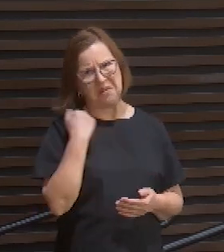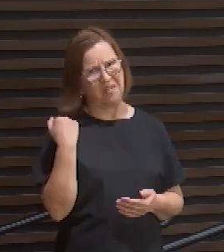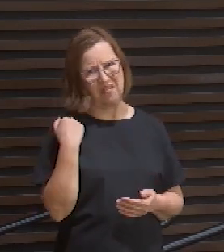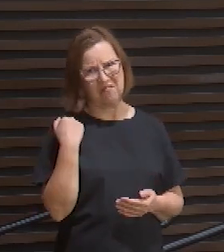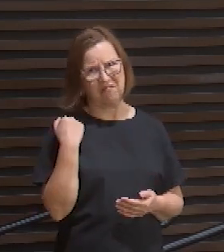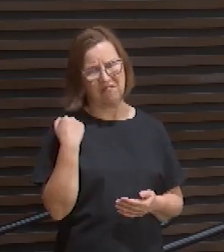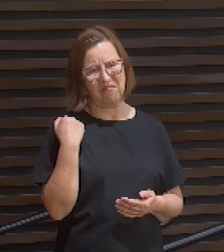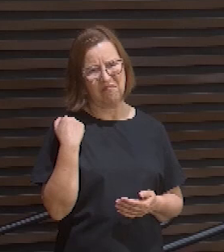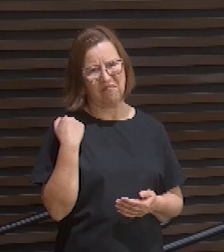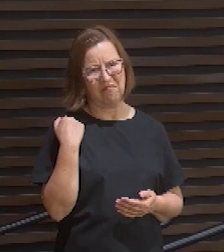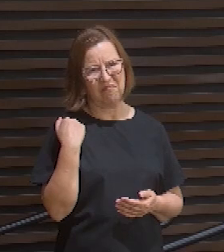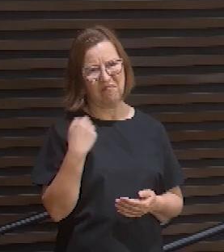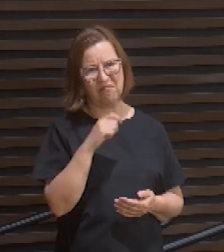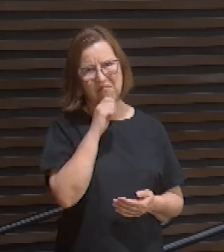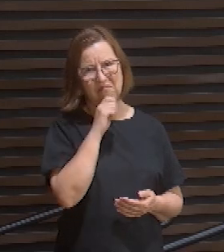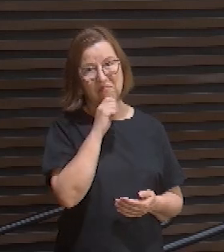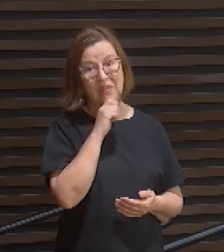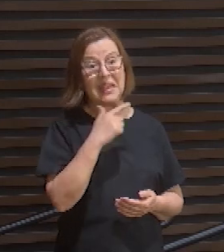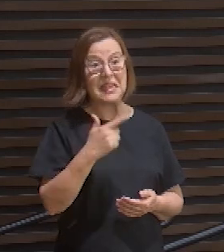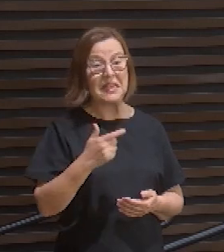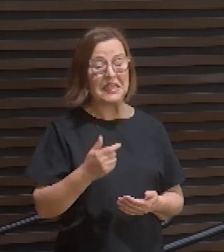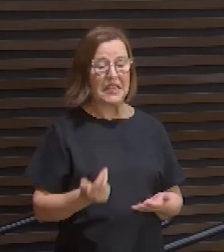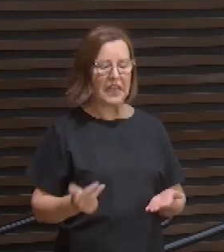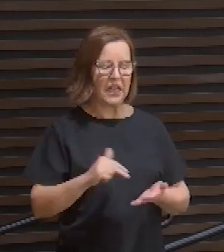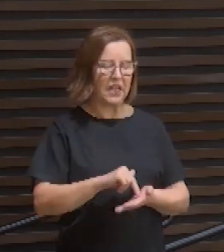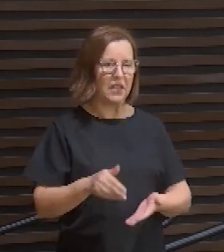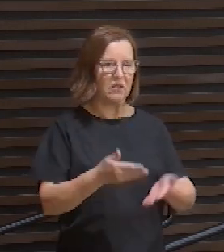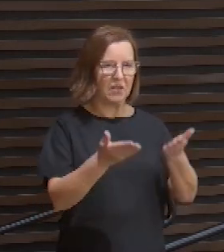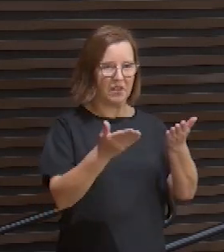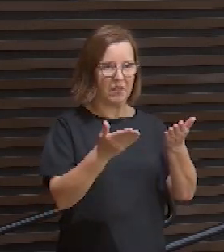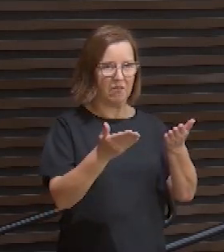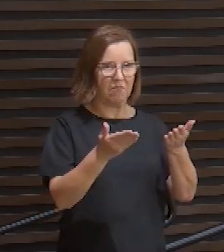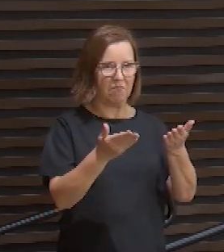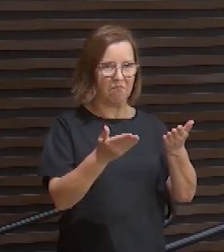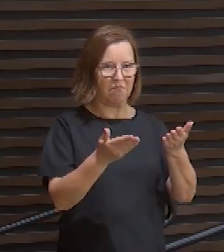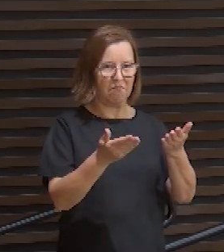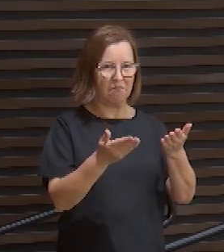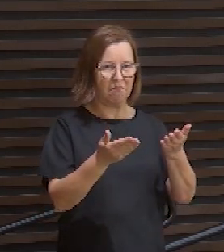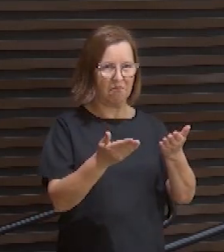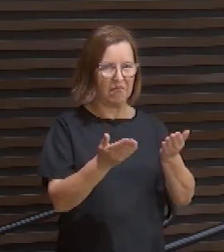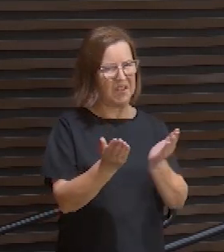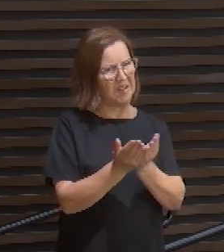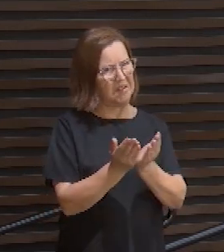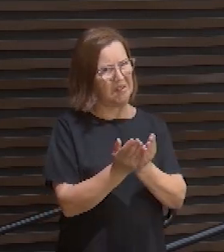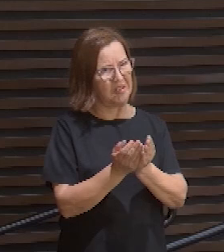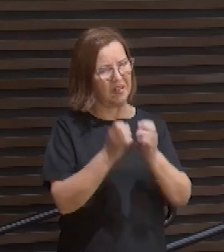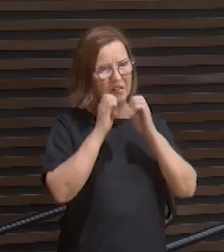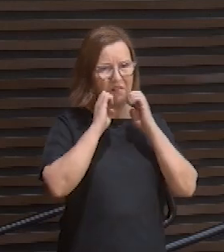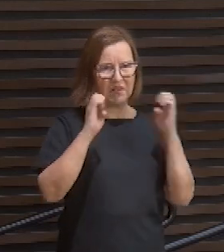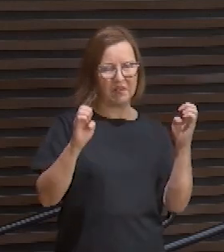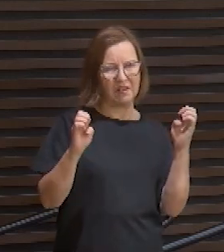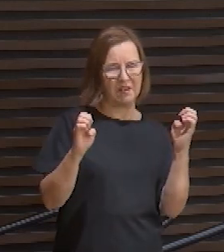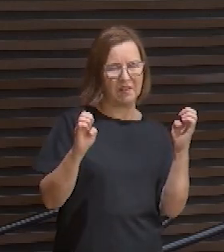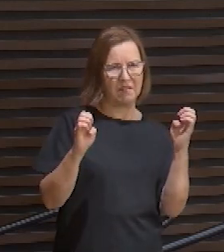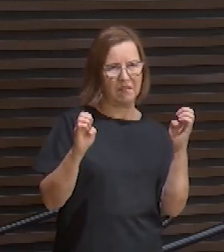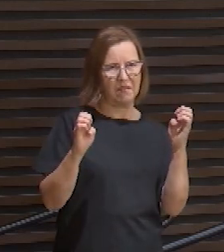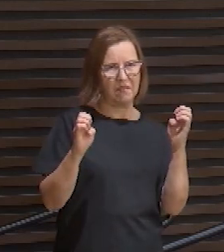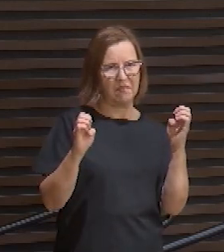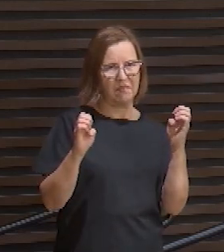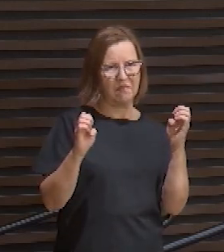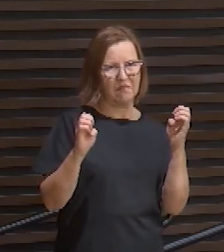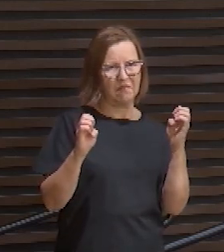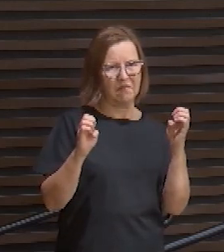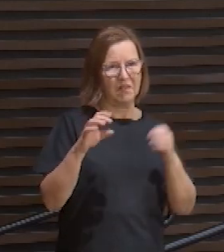Sem a ressurreição, queridos, o cristianismo, o evangelho, não passa de